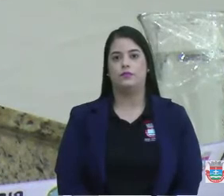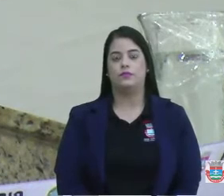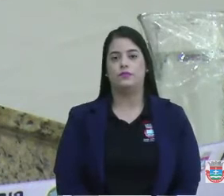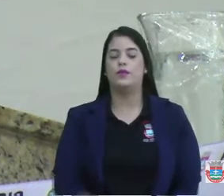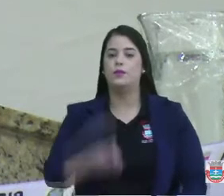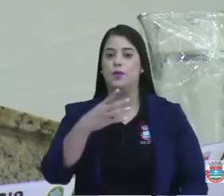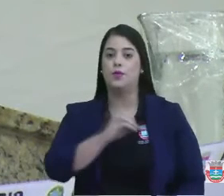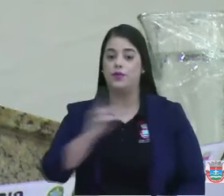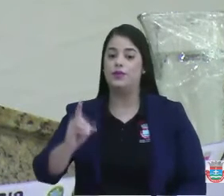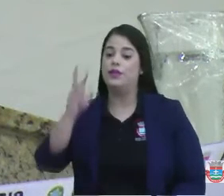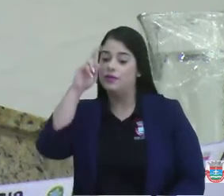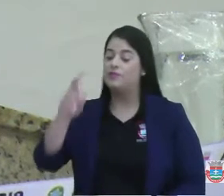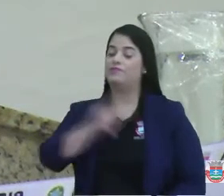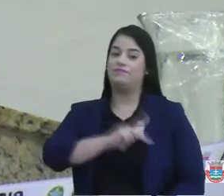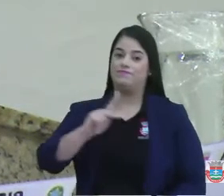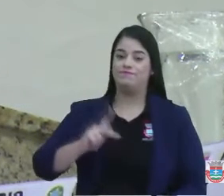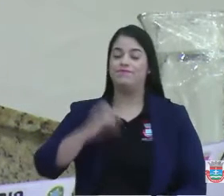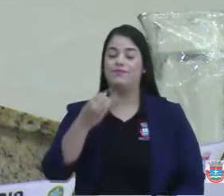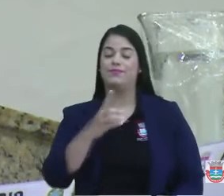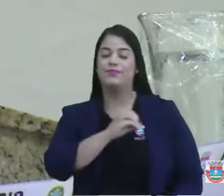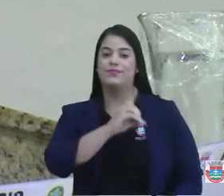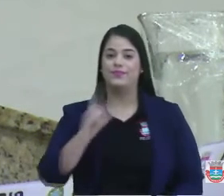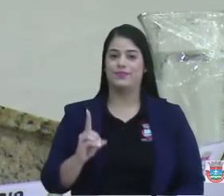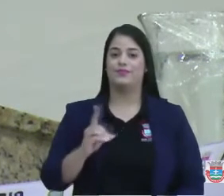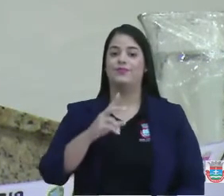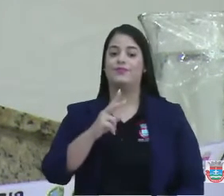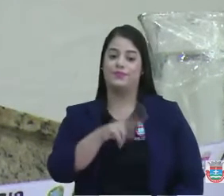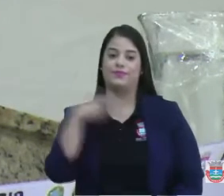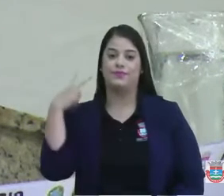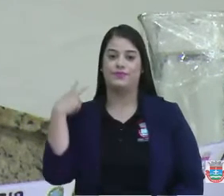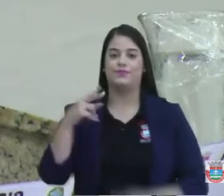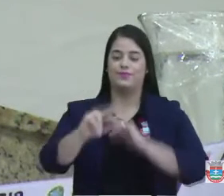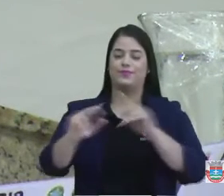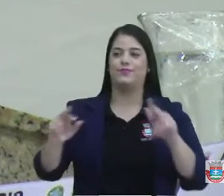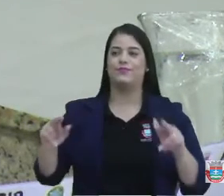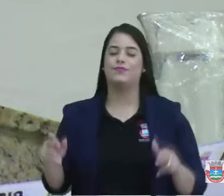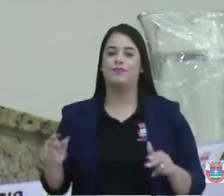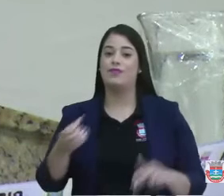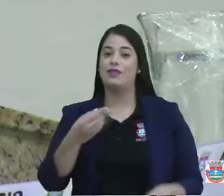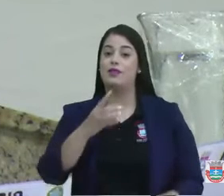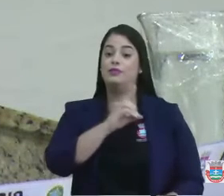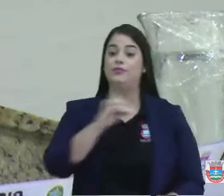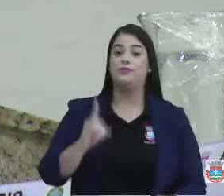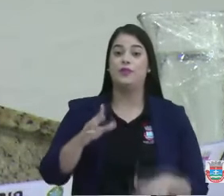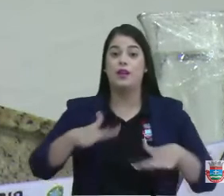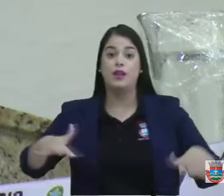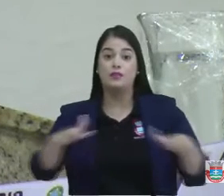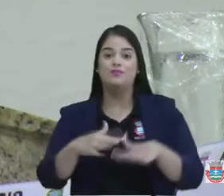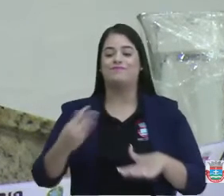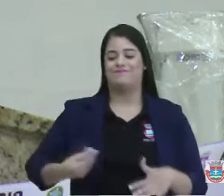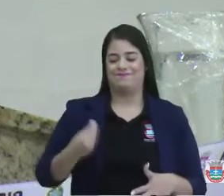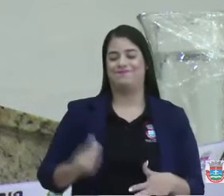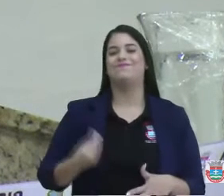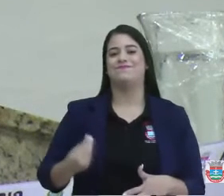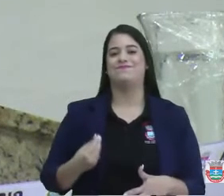eu mandei o senhor presidente Bom dia caros colegas vereadores Bom dia vereadora Bom dia a todos presente